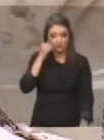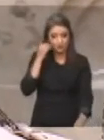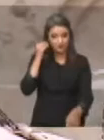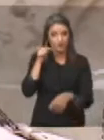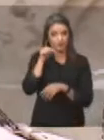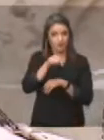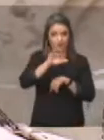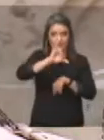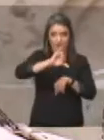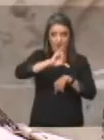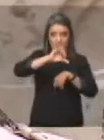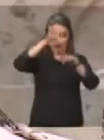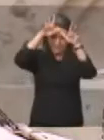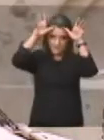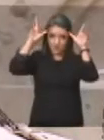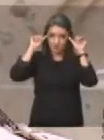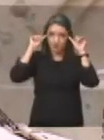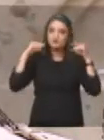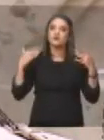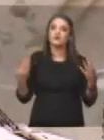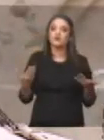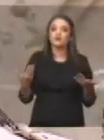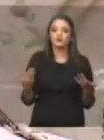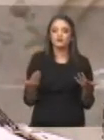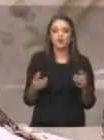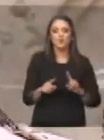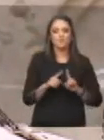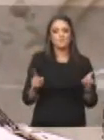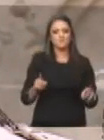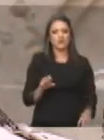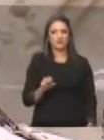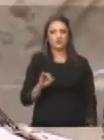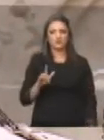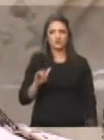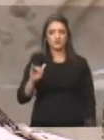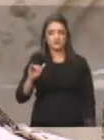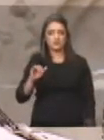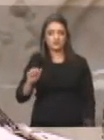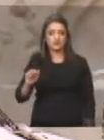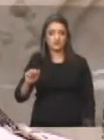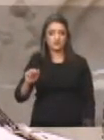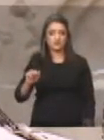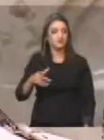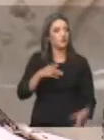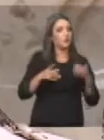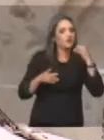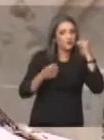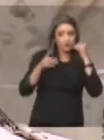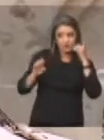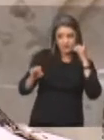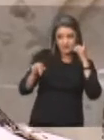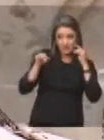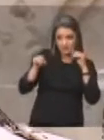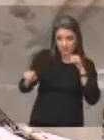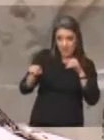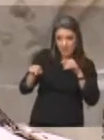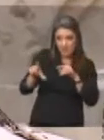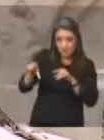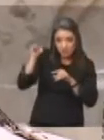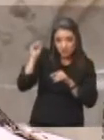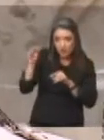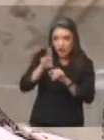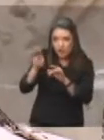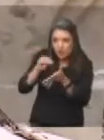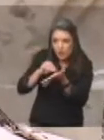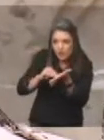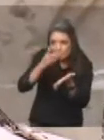no Amazonas. O parlamentar estadual relatou que o deputado federal Silas Câmara teria nomeado para cargos públicos alguns de